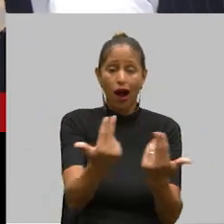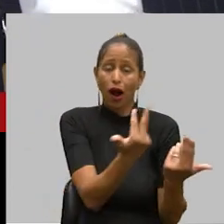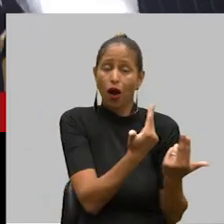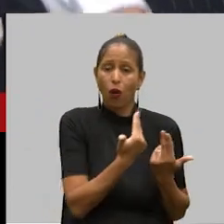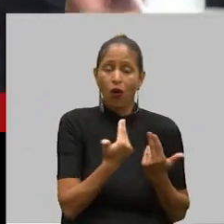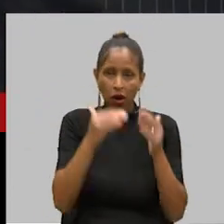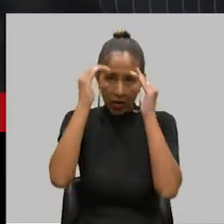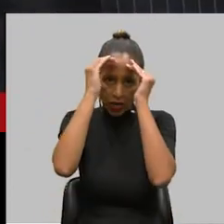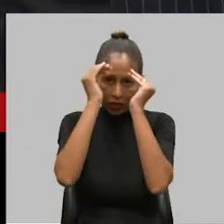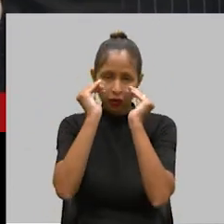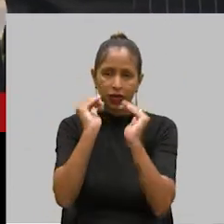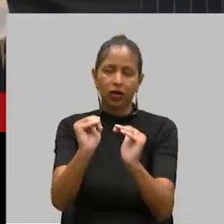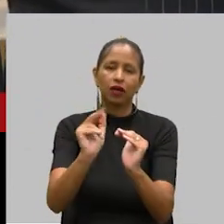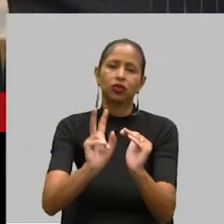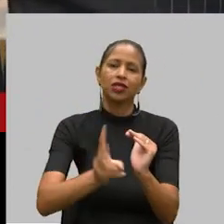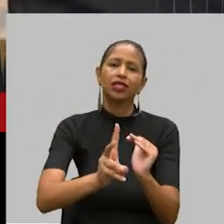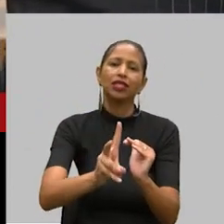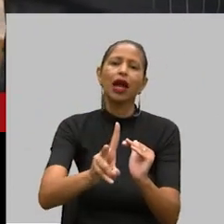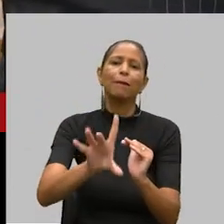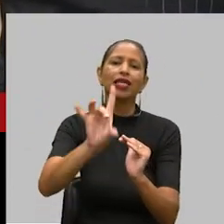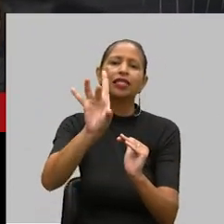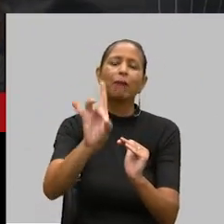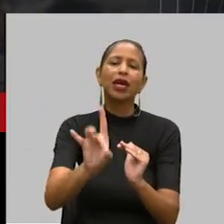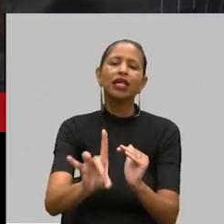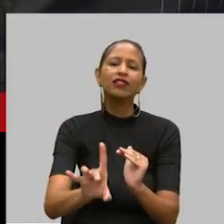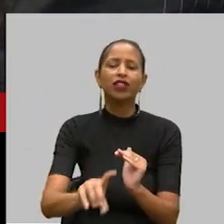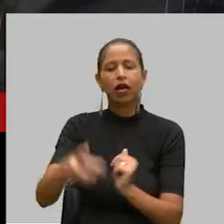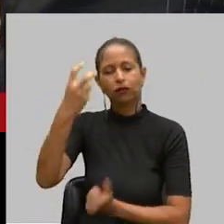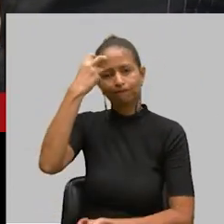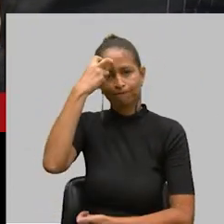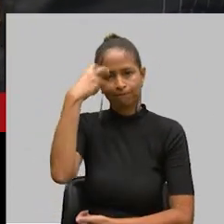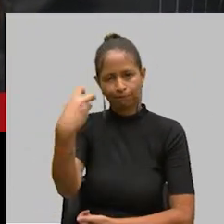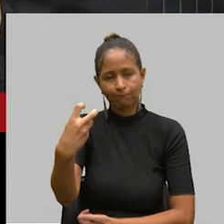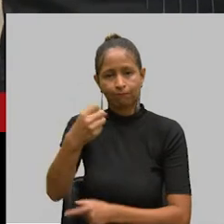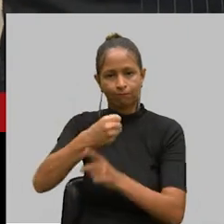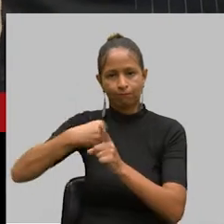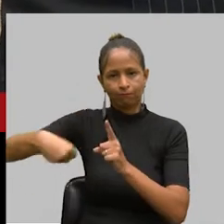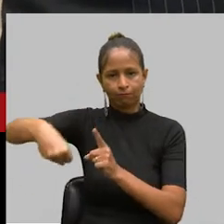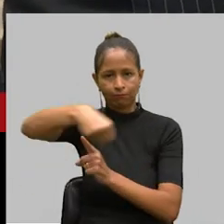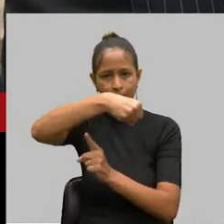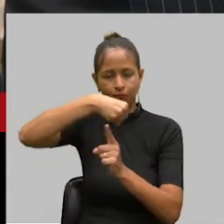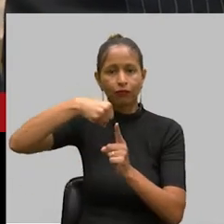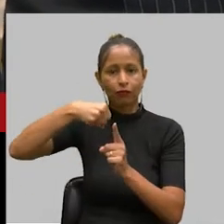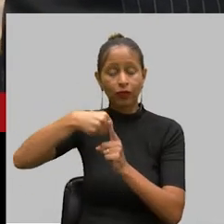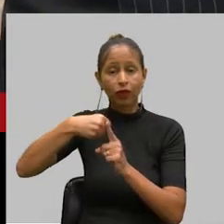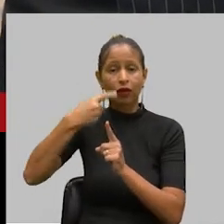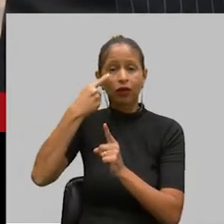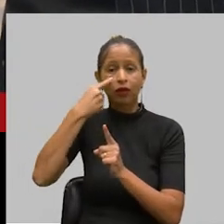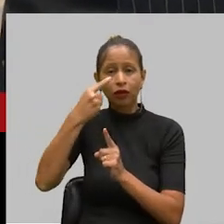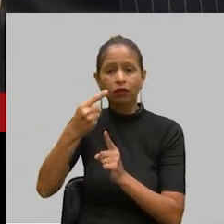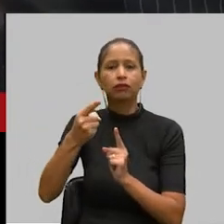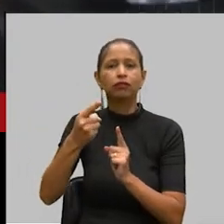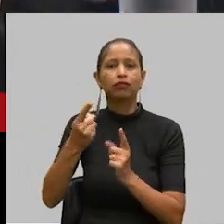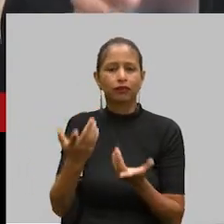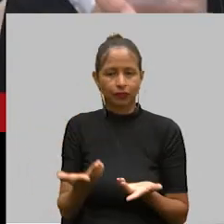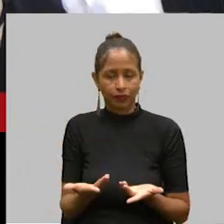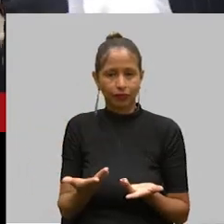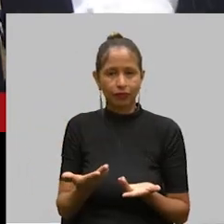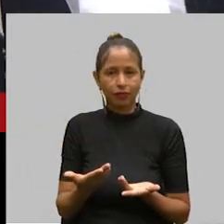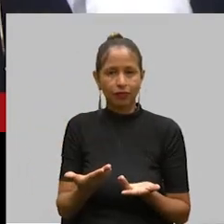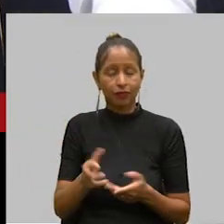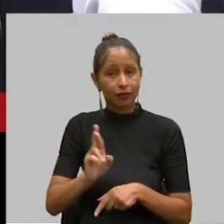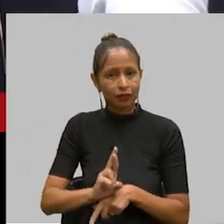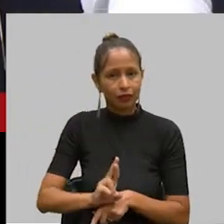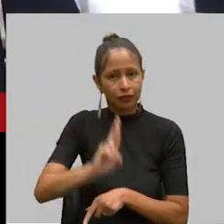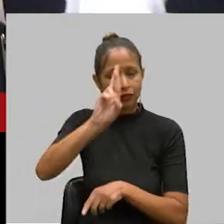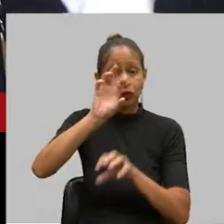respeitadas sempre as especificidades culturais e sociais nota a direção do vetor a educação é